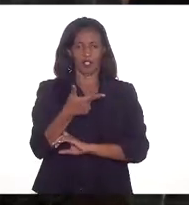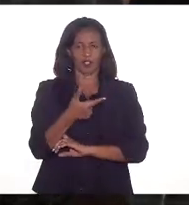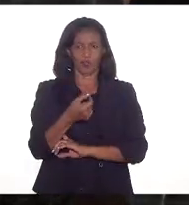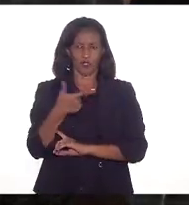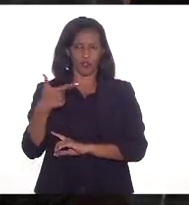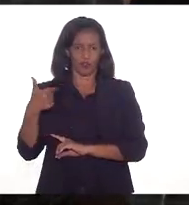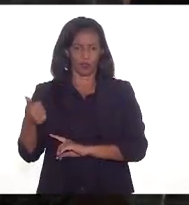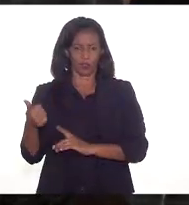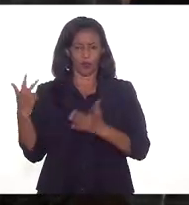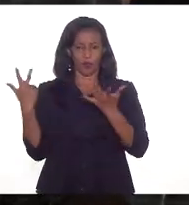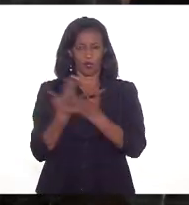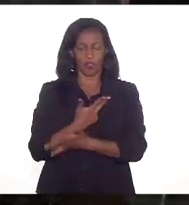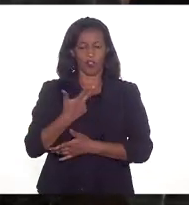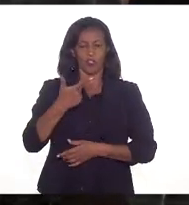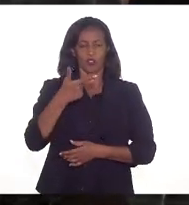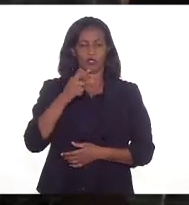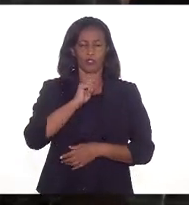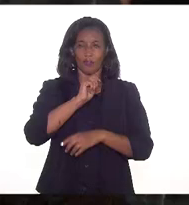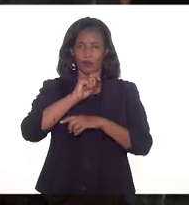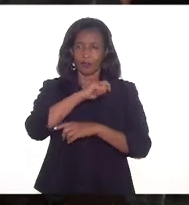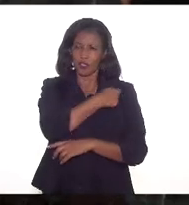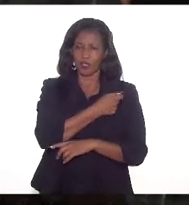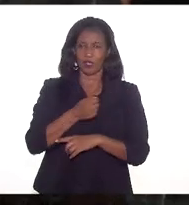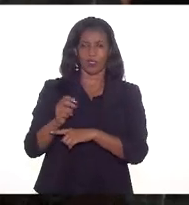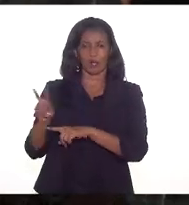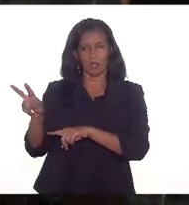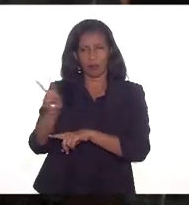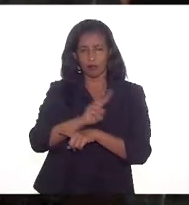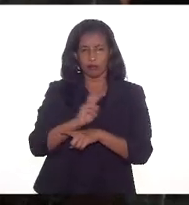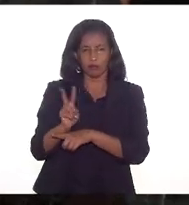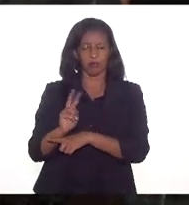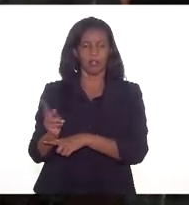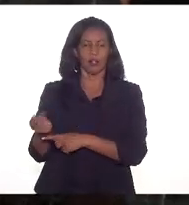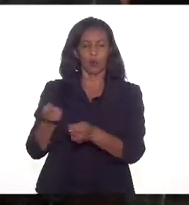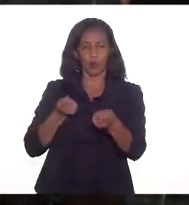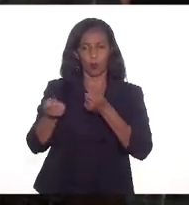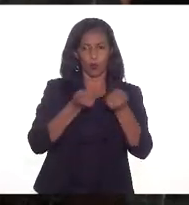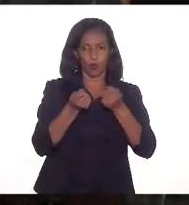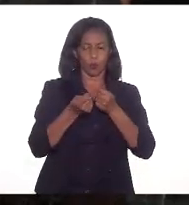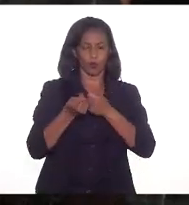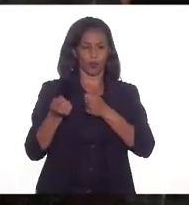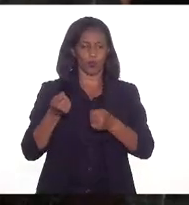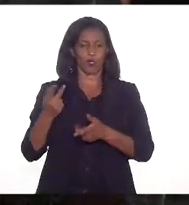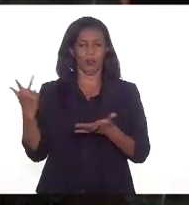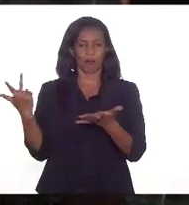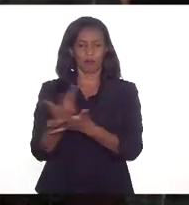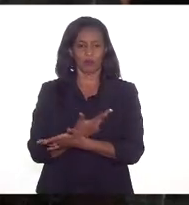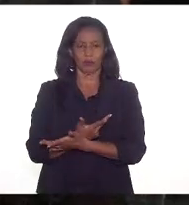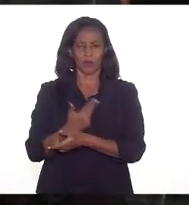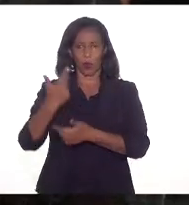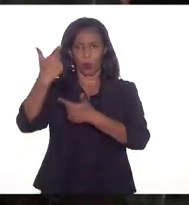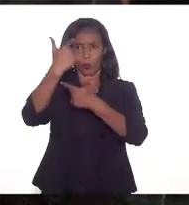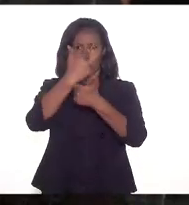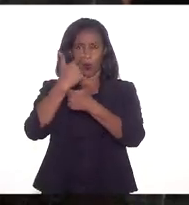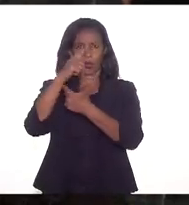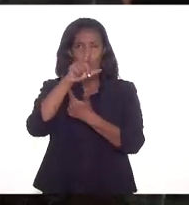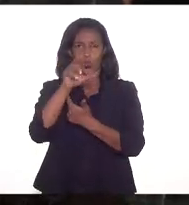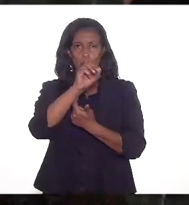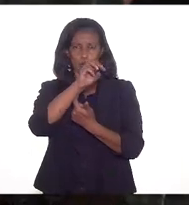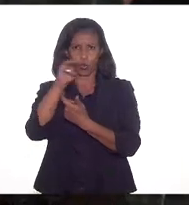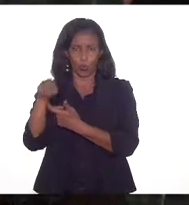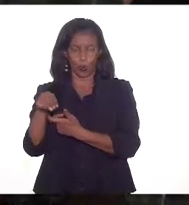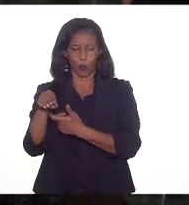Comissão de Orçamento, Finanças, Fiscalização Financeira e Controle, para a reunião virtual a ser realizada de forma remota por meio de plataforma Zoom,